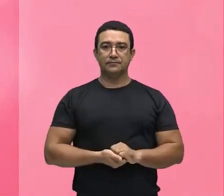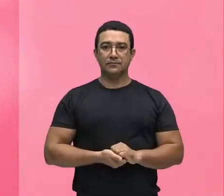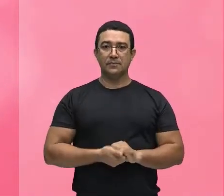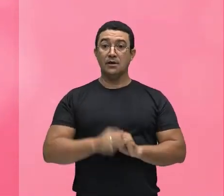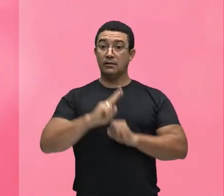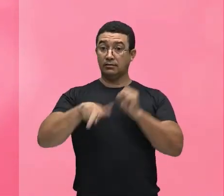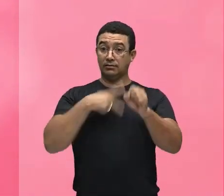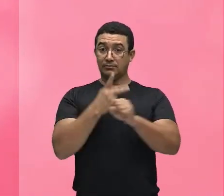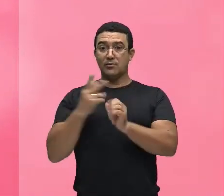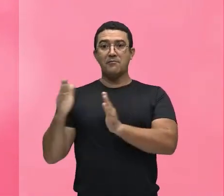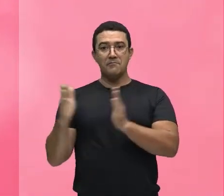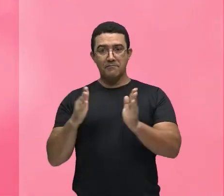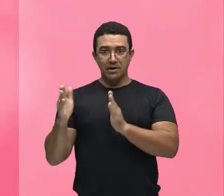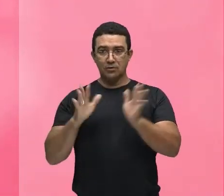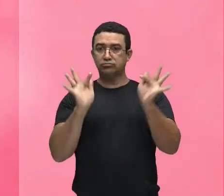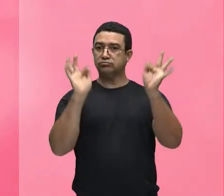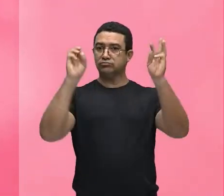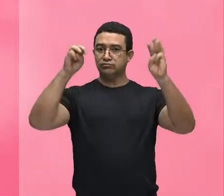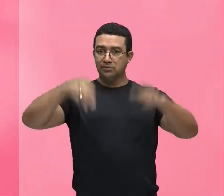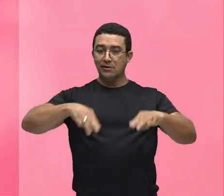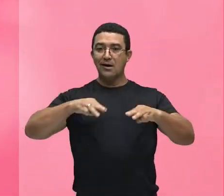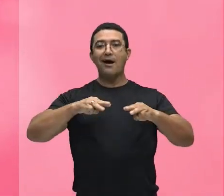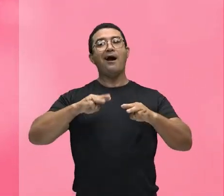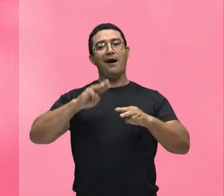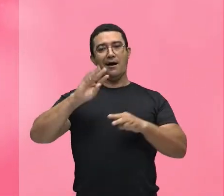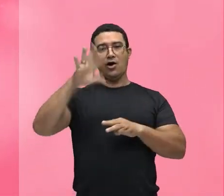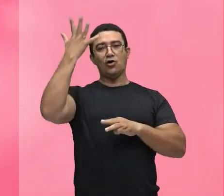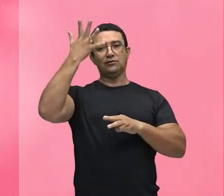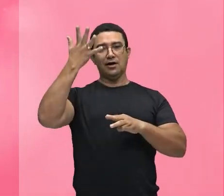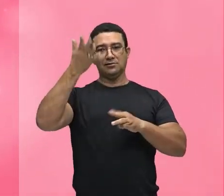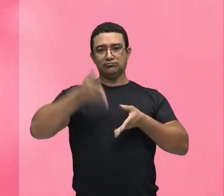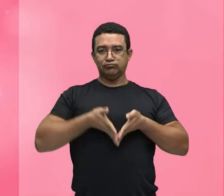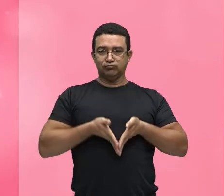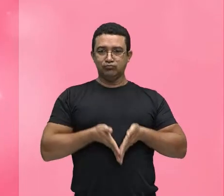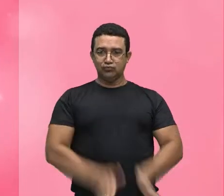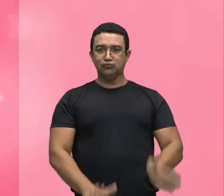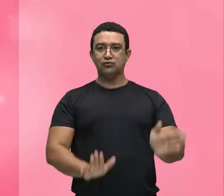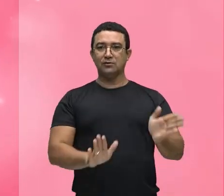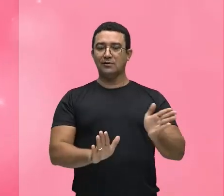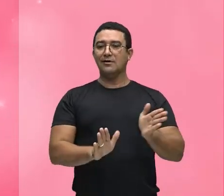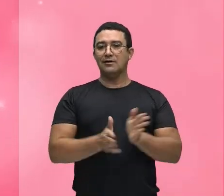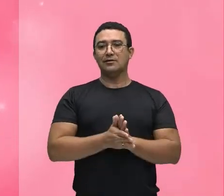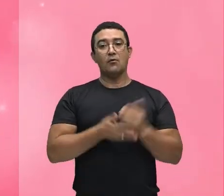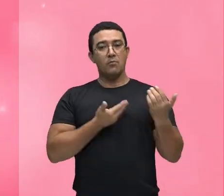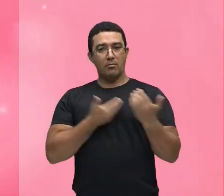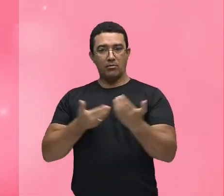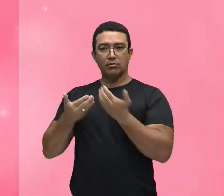Terminando esse tempo, geralmente ocorre o parto e um novo ser começa a vida.